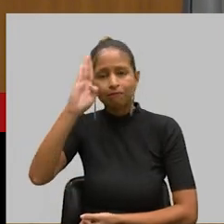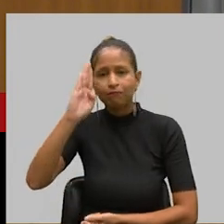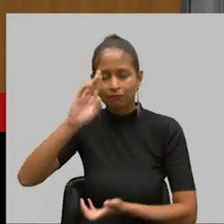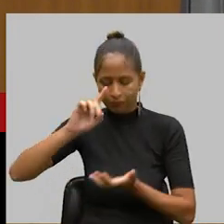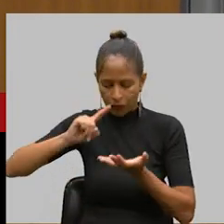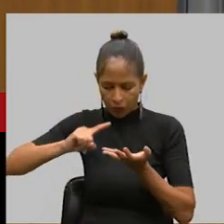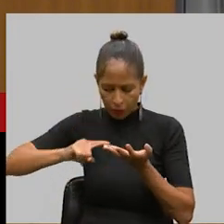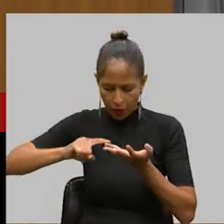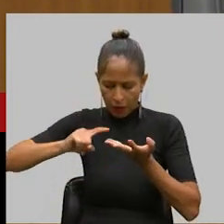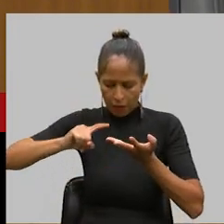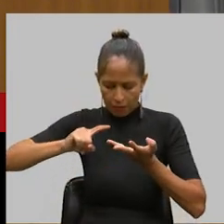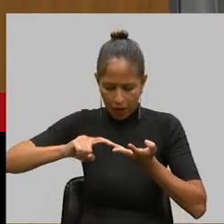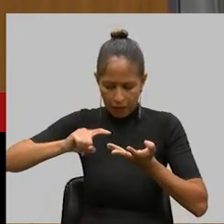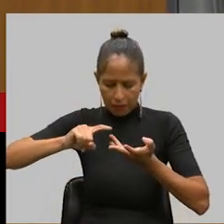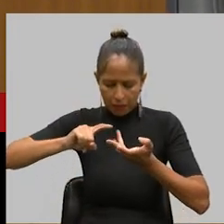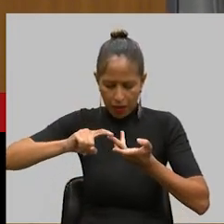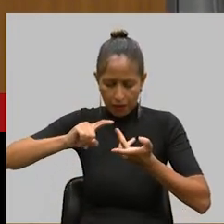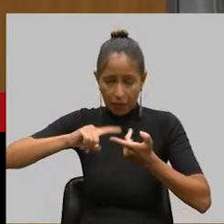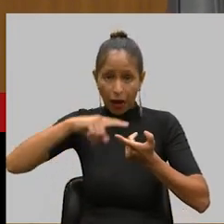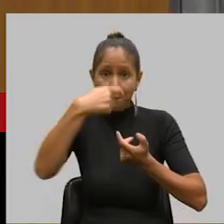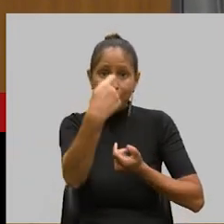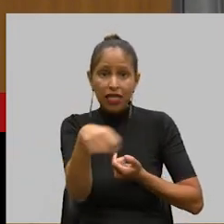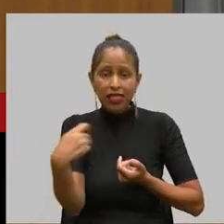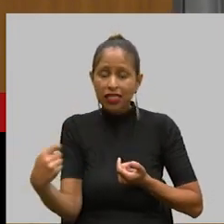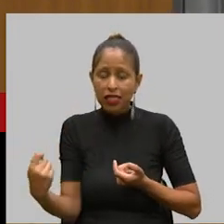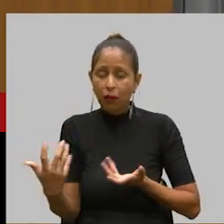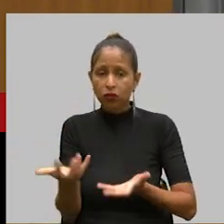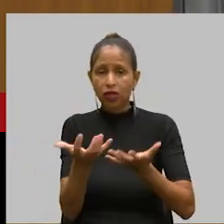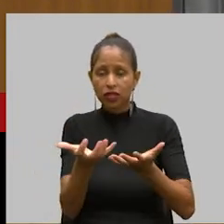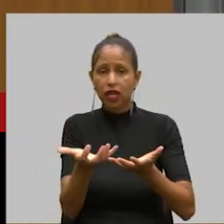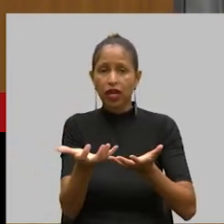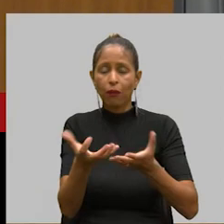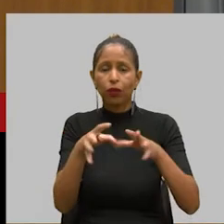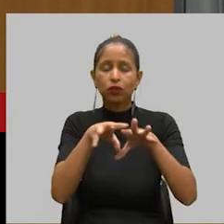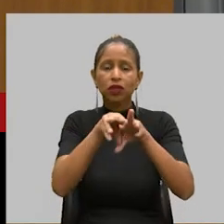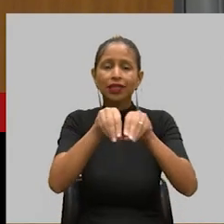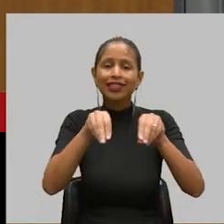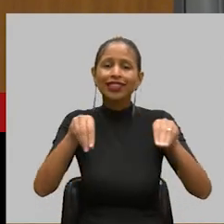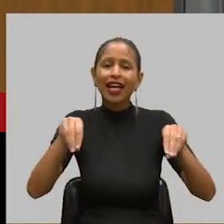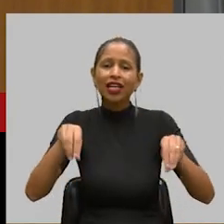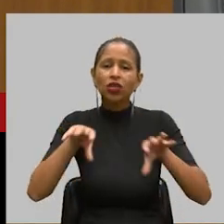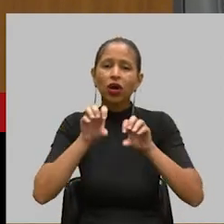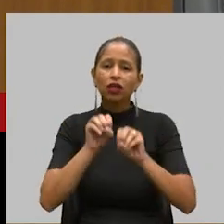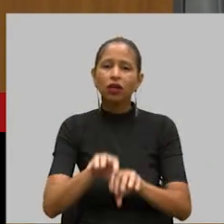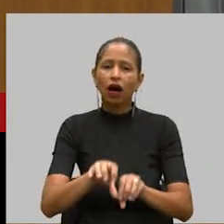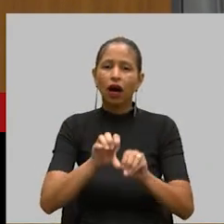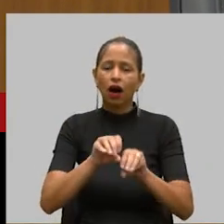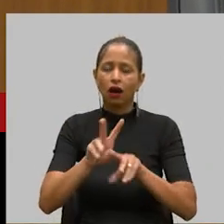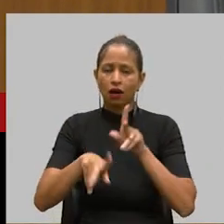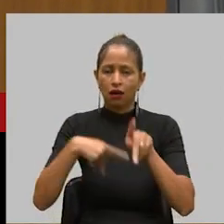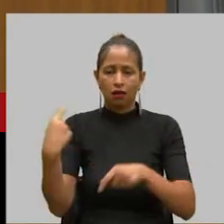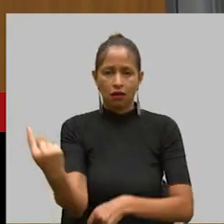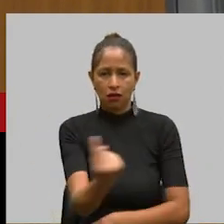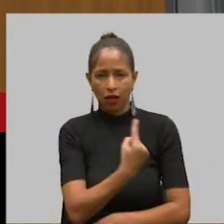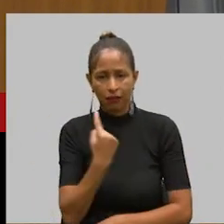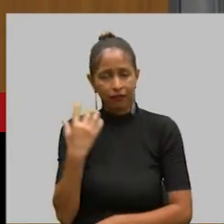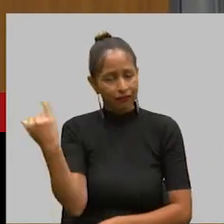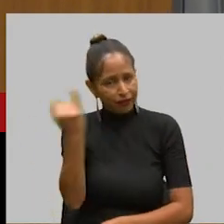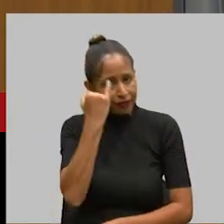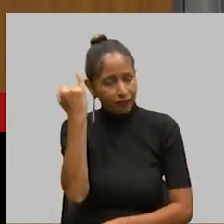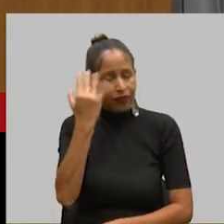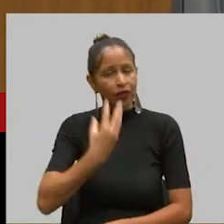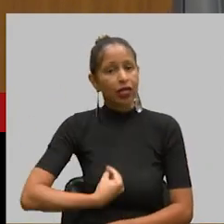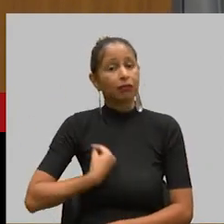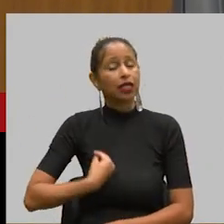nós precisamos e tudo aquilo que nós queremos para o nosso para educação de Nossa gente é importante a